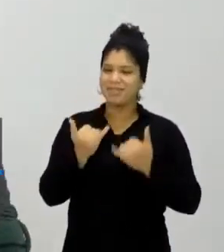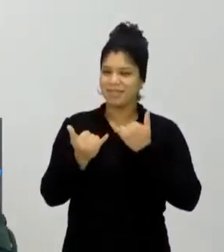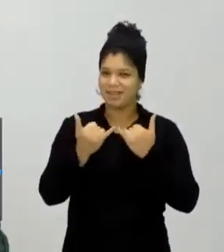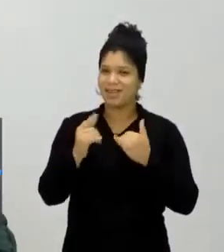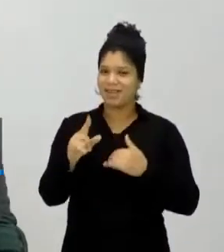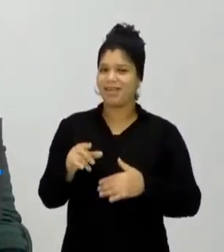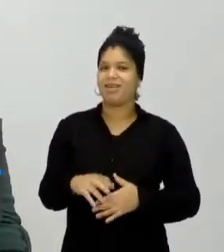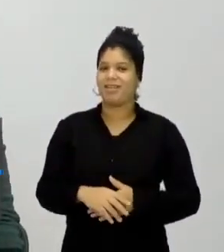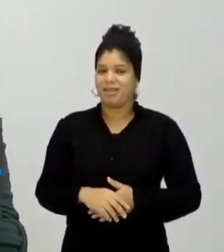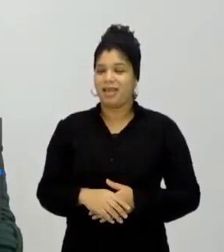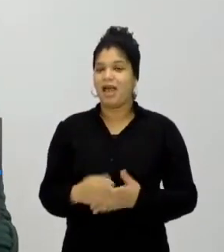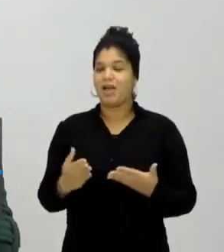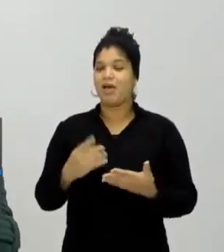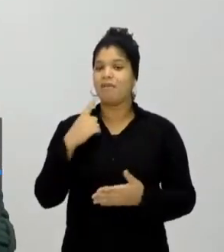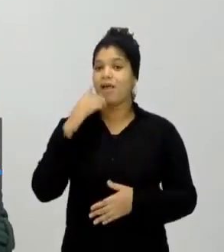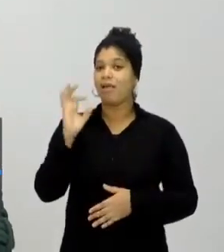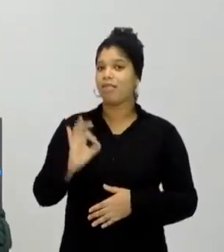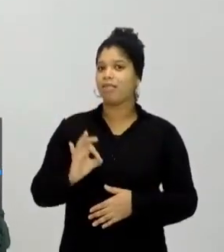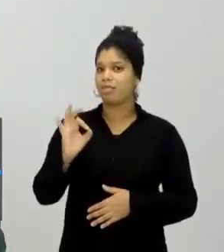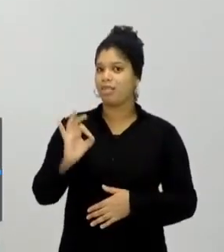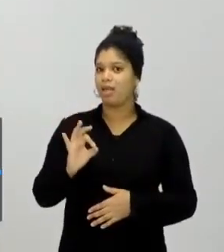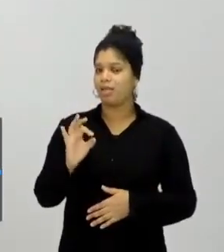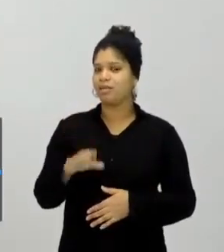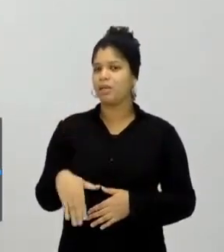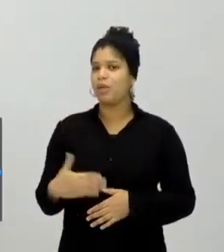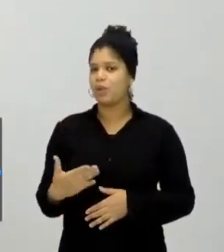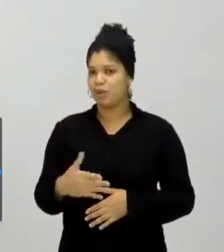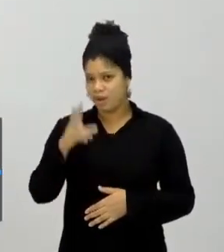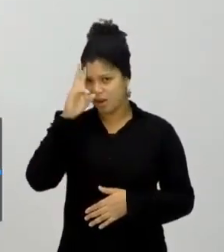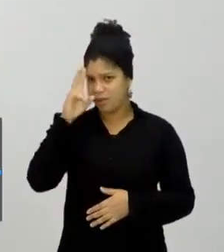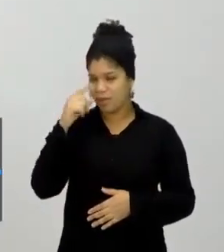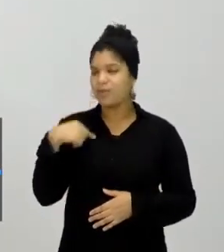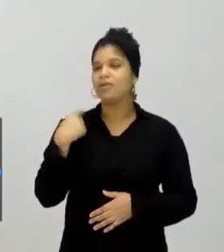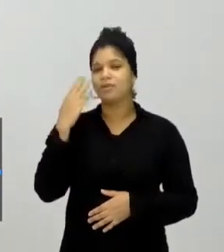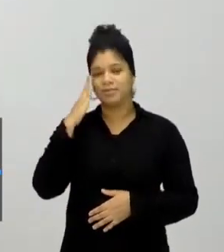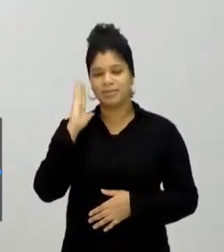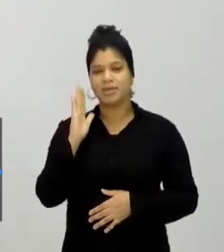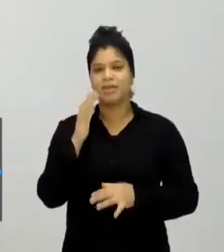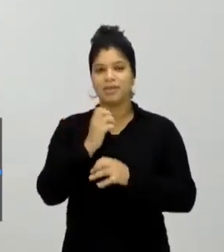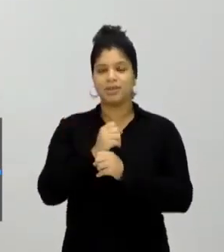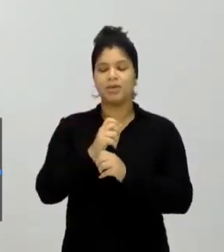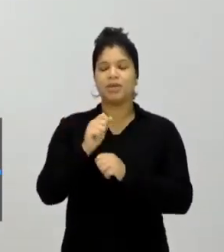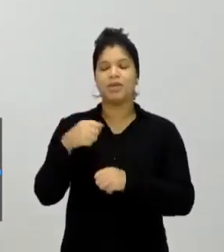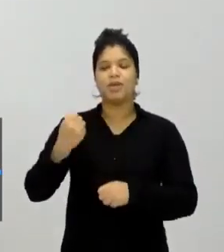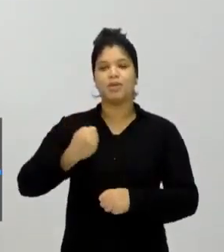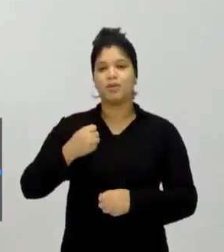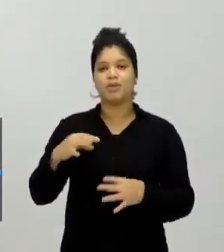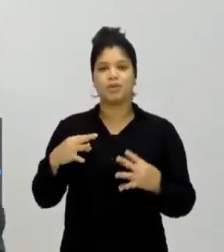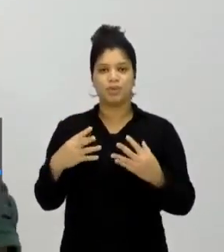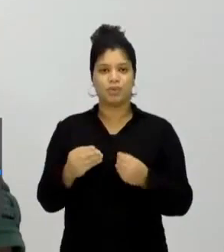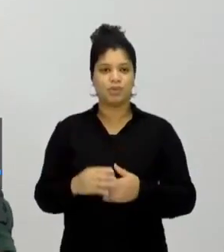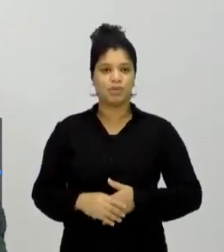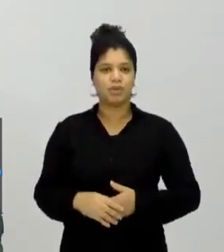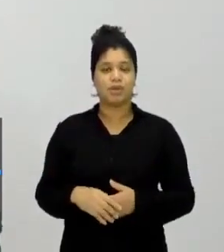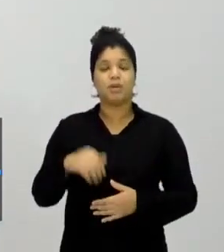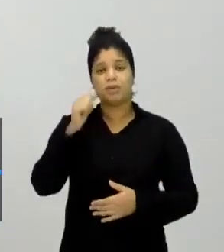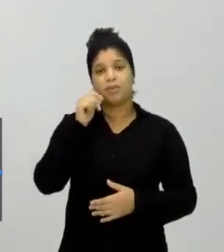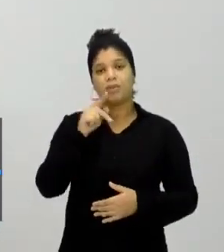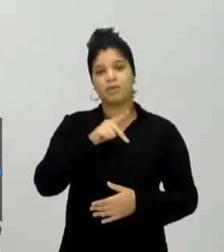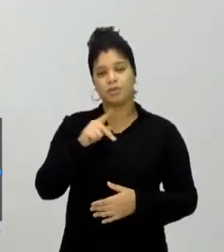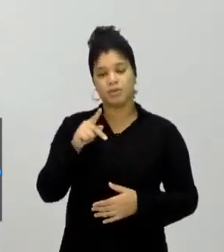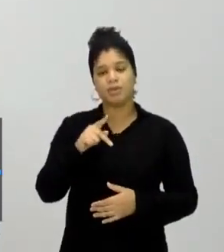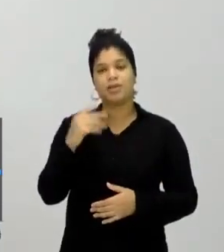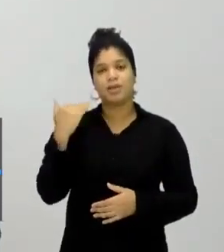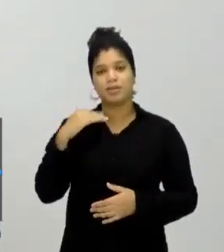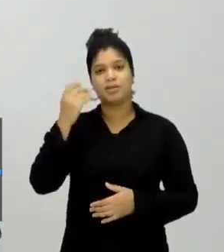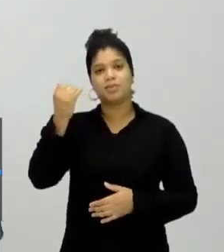gente vai falar um pouquinho sobre a taxa média de variação, que vocês já viram como calcular usando os valores. O professor Inês comentou um pouquinho do gráfico, mas hoje a